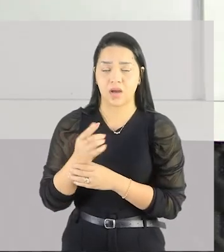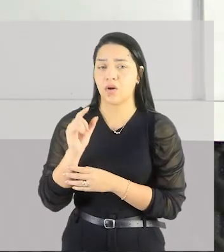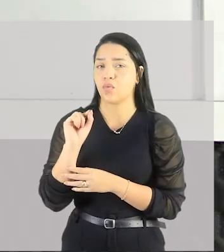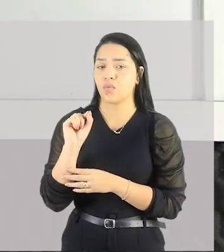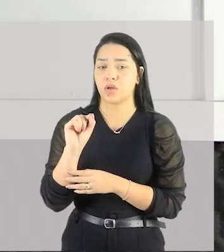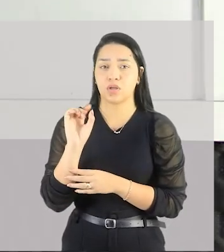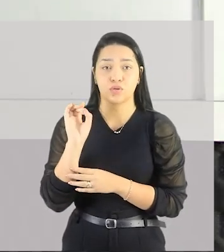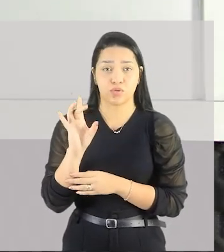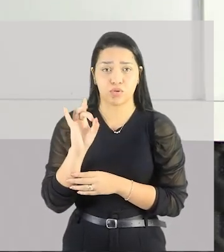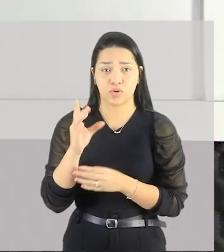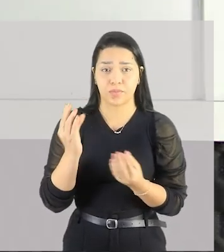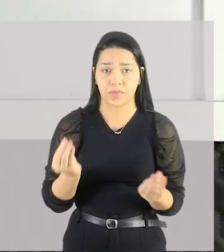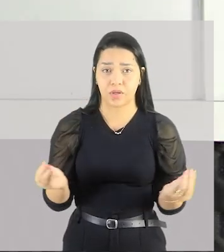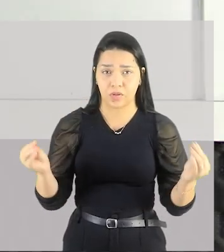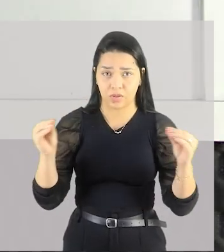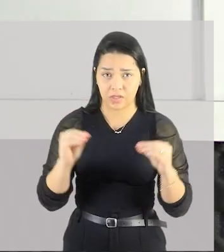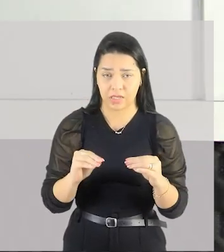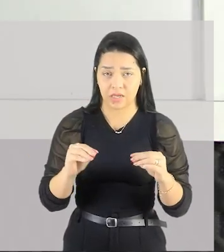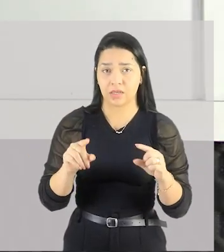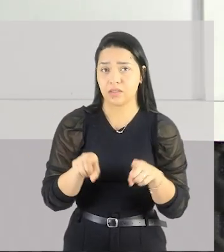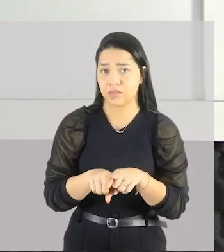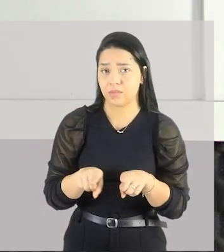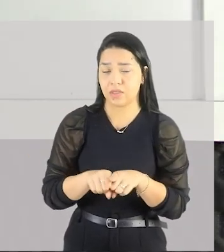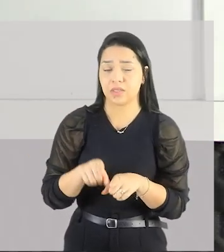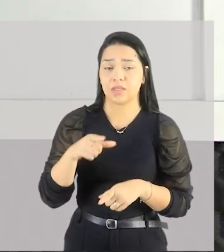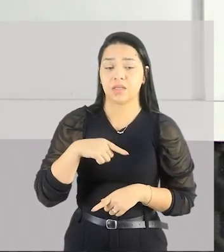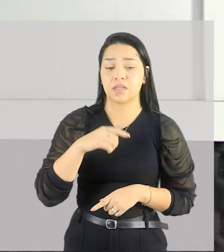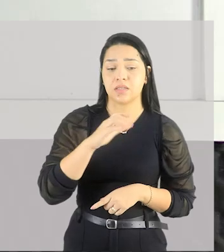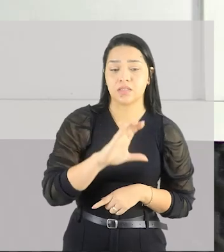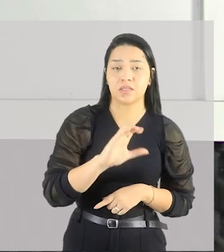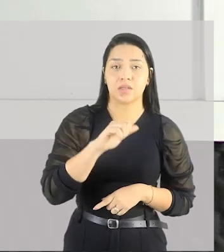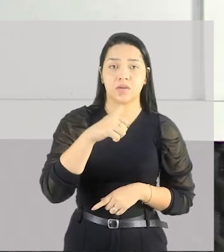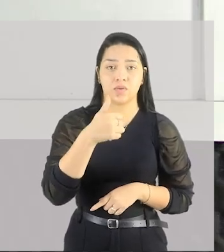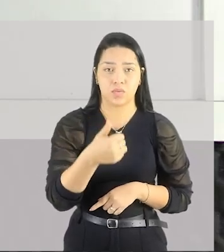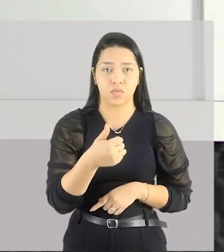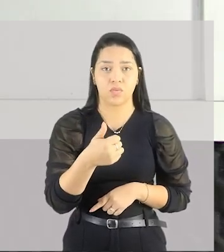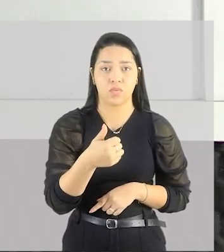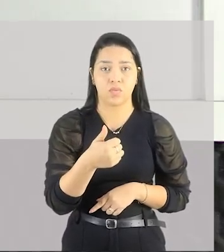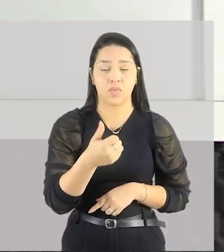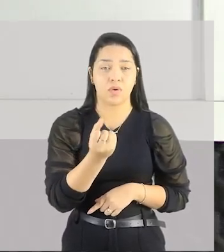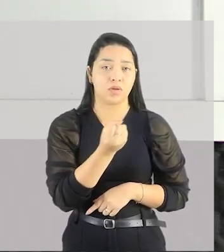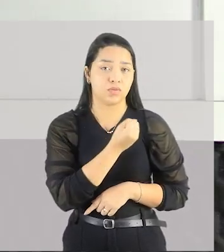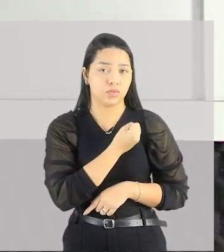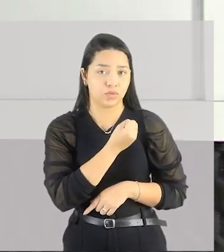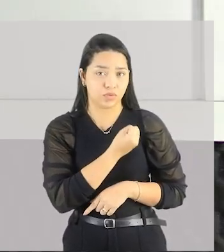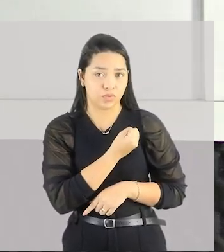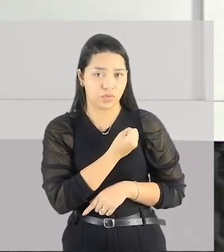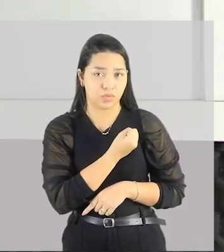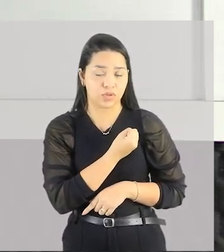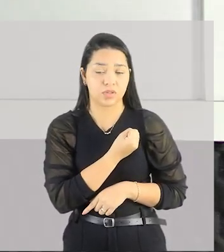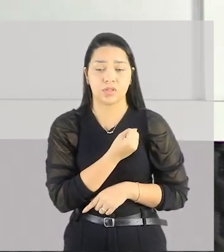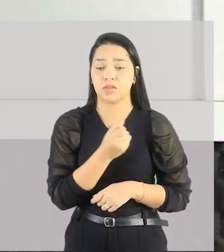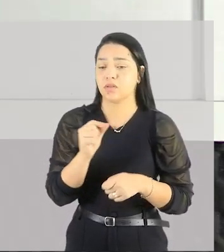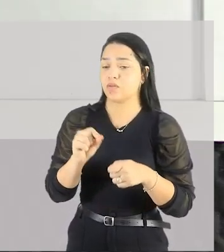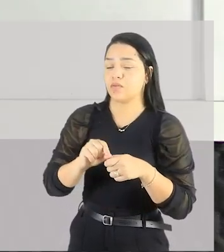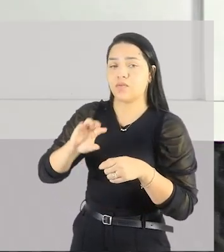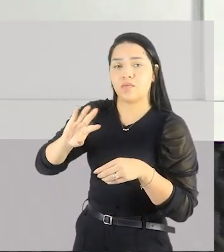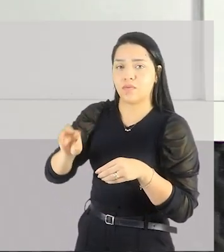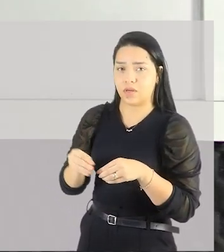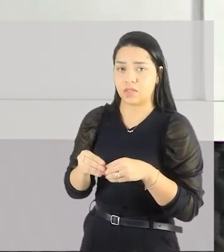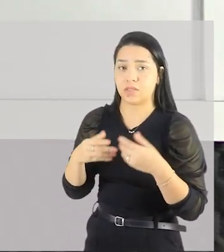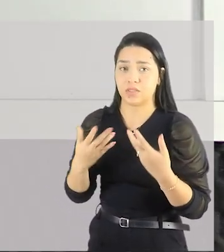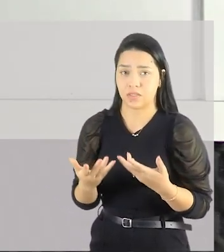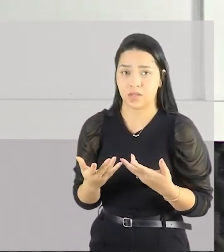tá? Qual é a primeira grandeza que aparece para C1? É G1, tá? E G1, turma, ela aparece bem aqui,